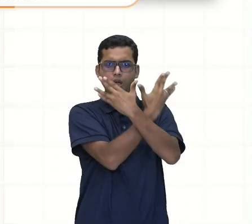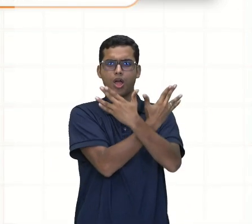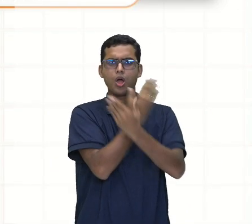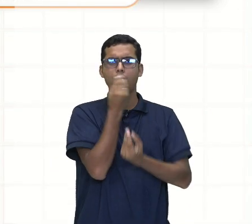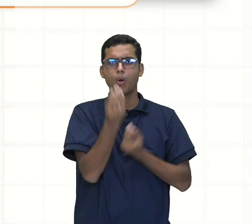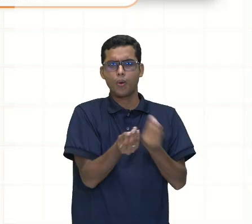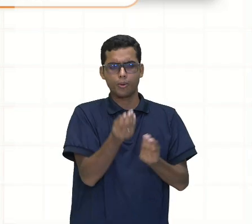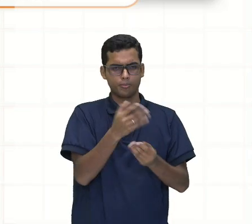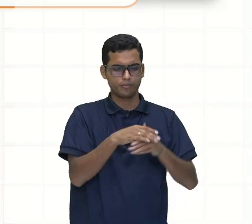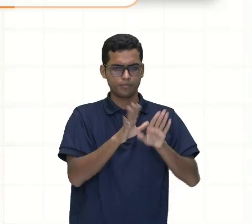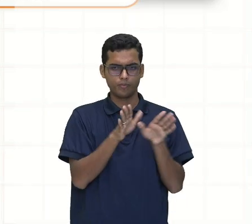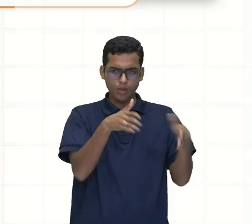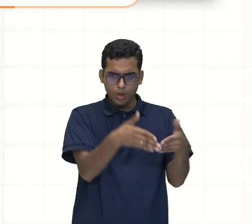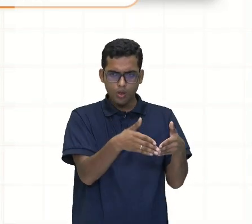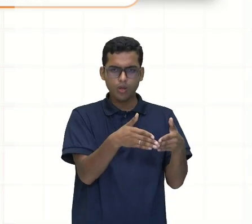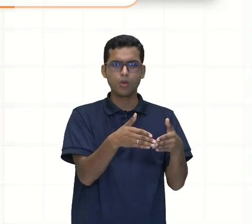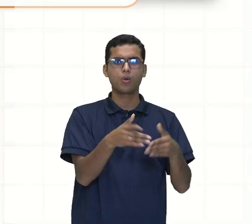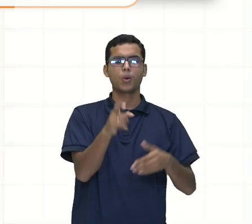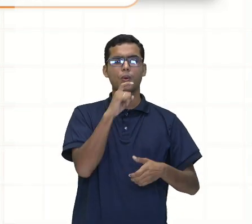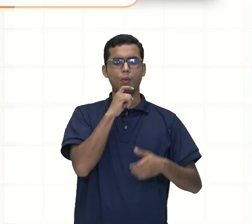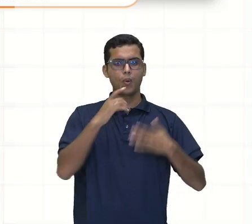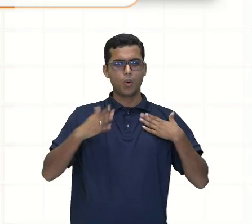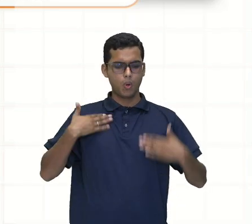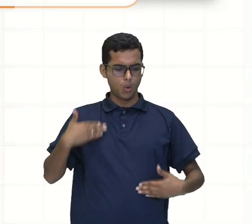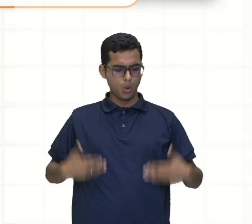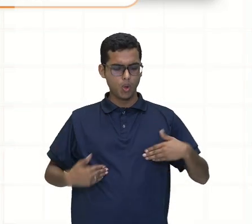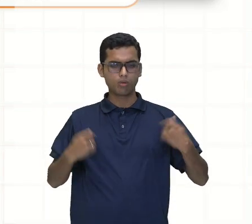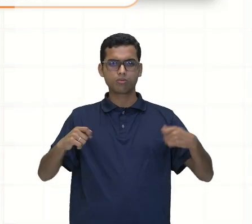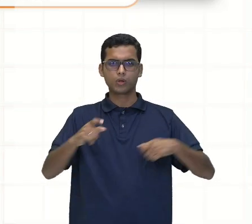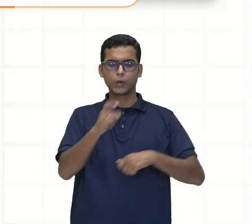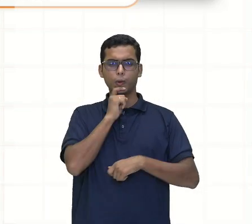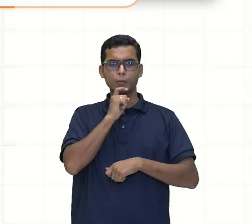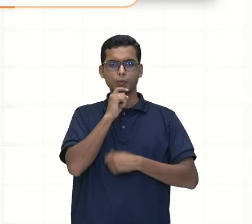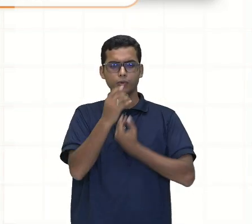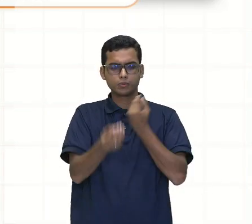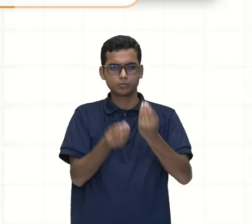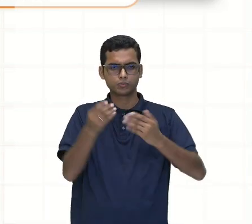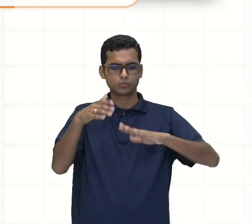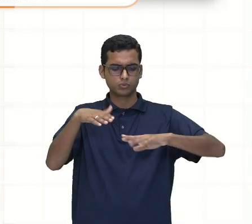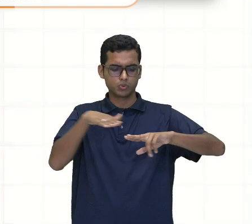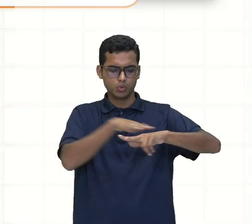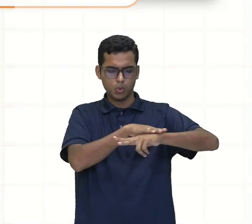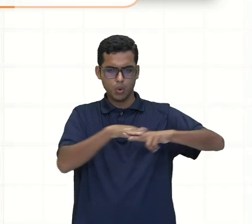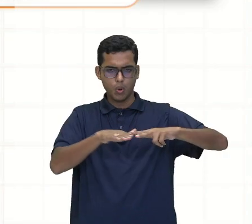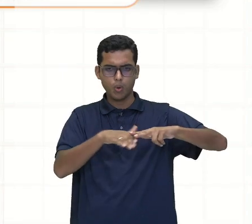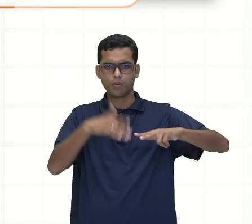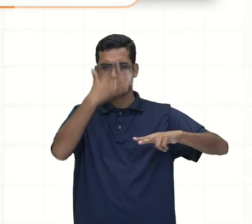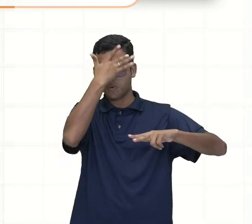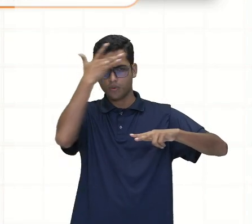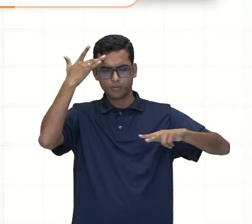concentrada principalmente no congelamento do corpo. Era colocado o corpo, né, da pessoa